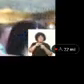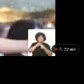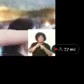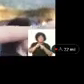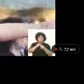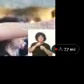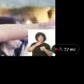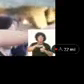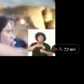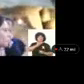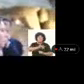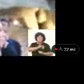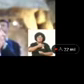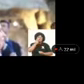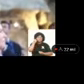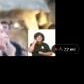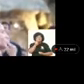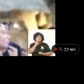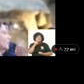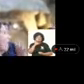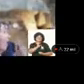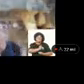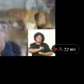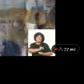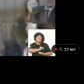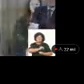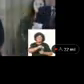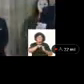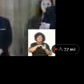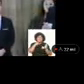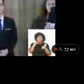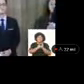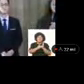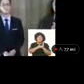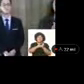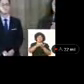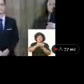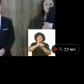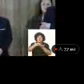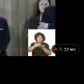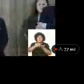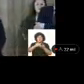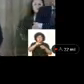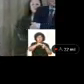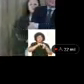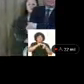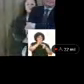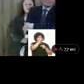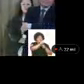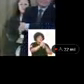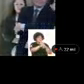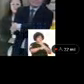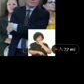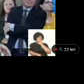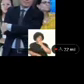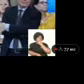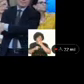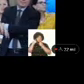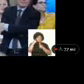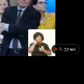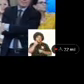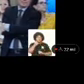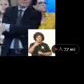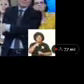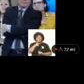surdos que eu amo, tudo começou através da vida de vocês no primeiro dia de posse. Eu só queria apenas